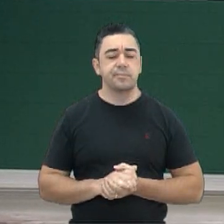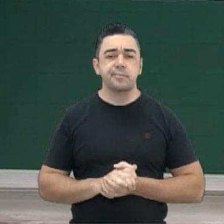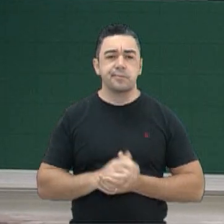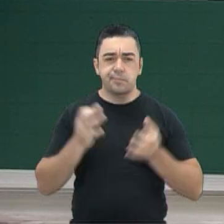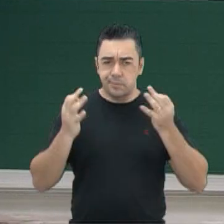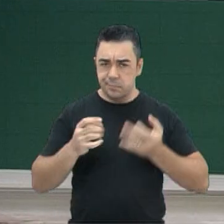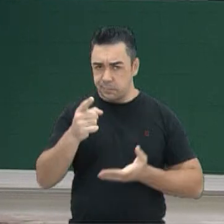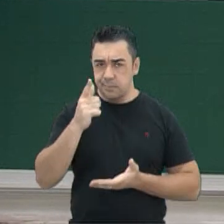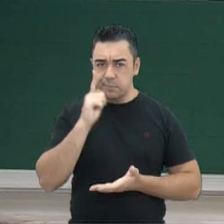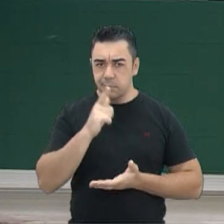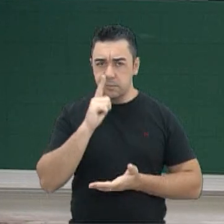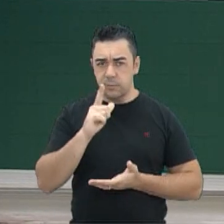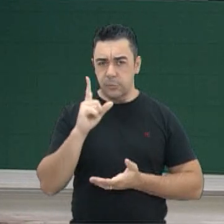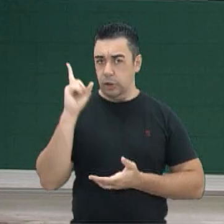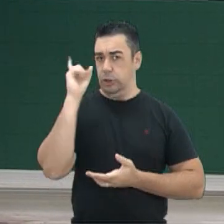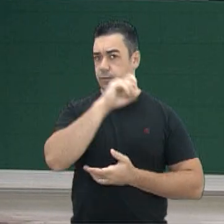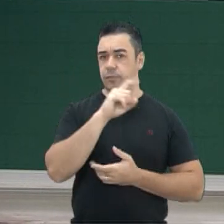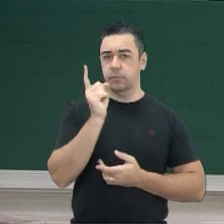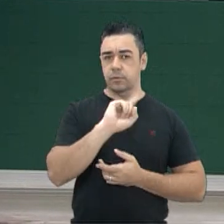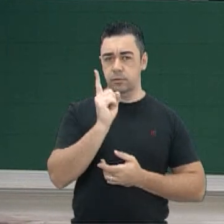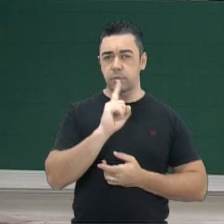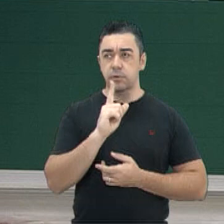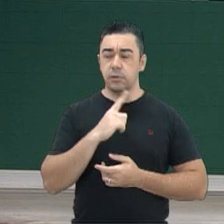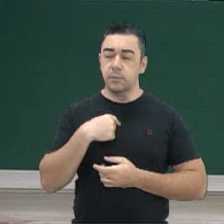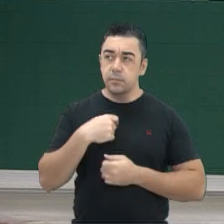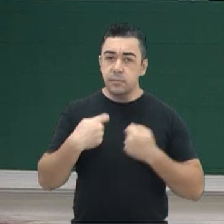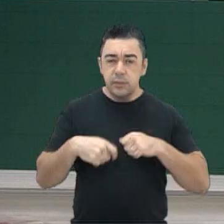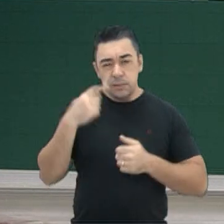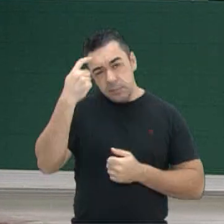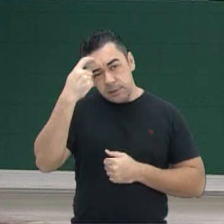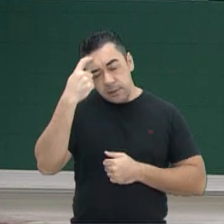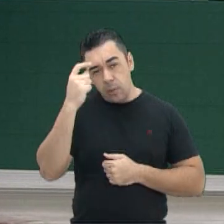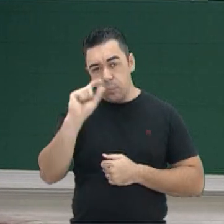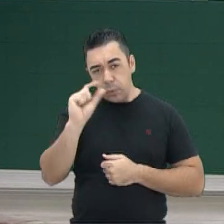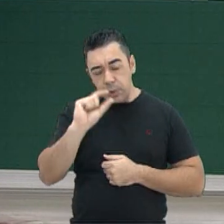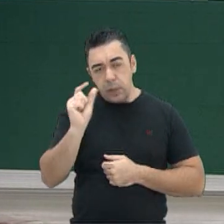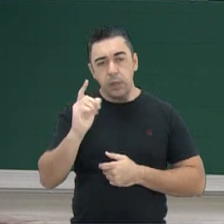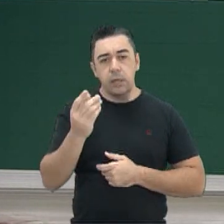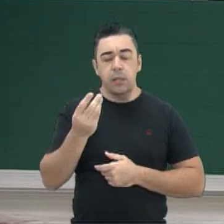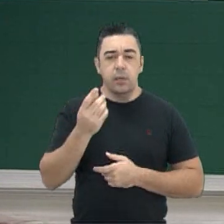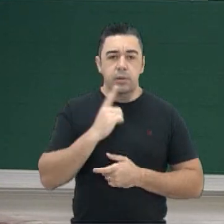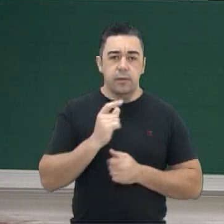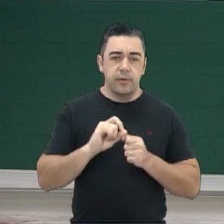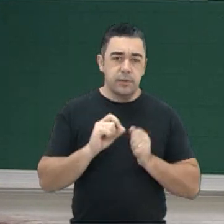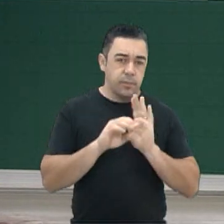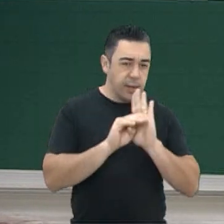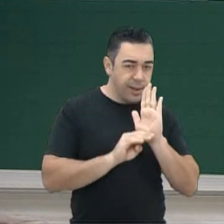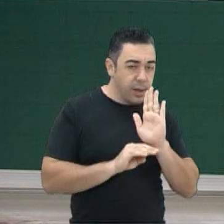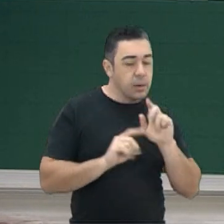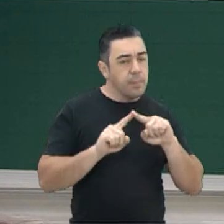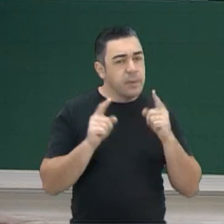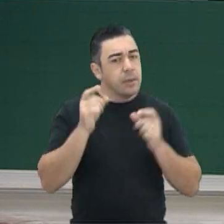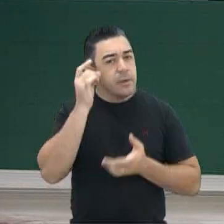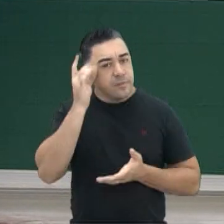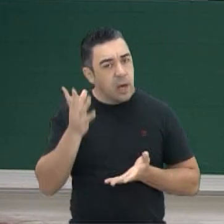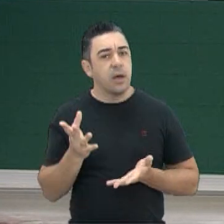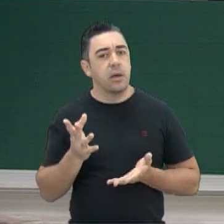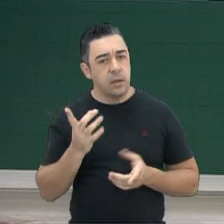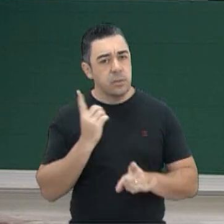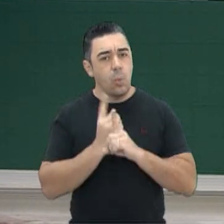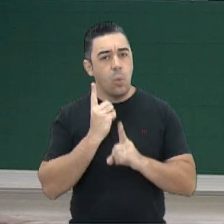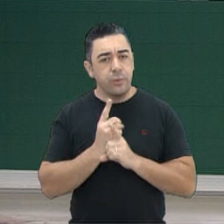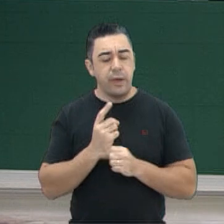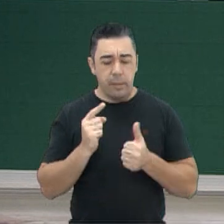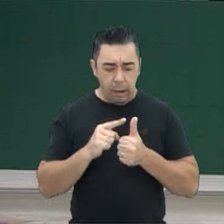que você conseguiu, não é tão complicado. Exige um pouquinho de conta ali, uma subtraçãozinha, mas é mais fácil do que tentar,